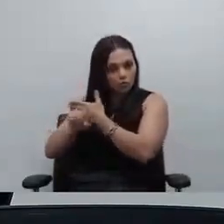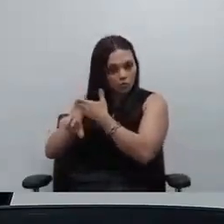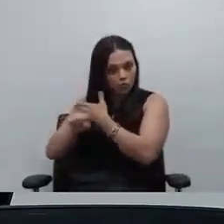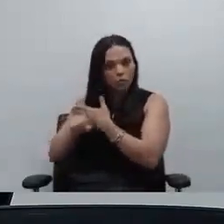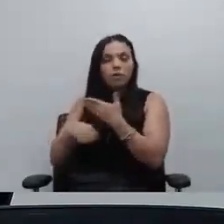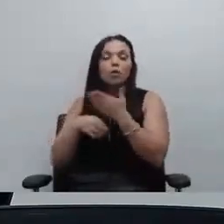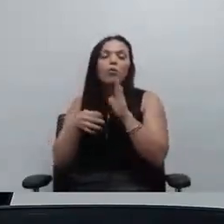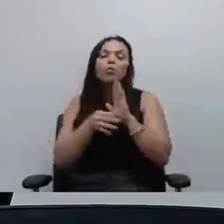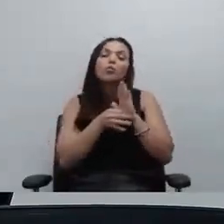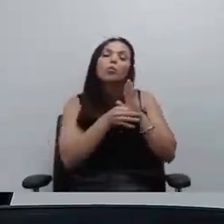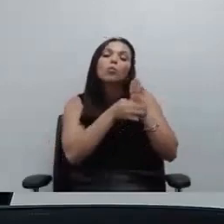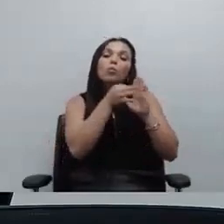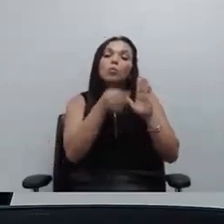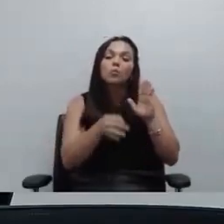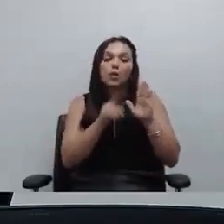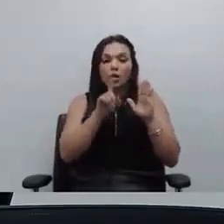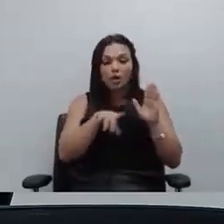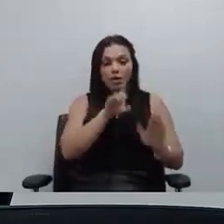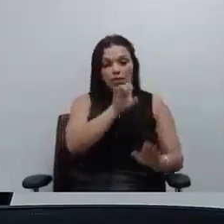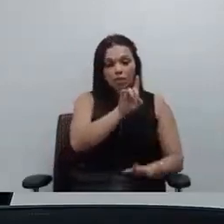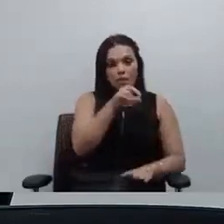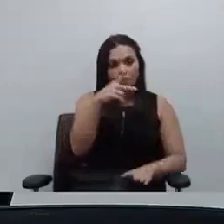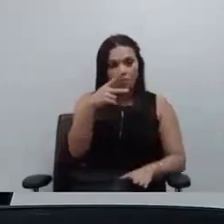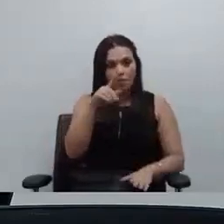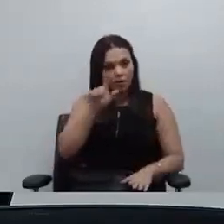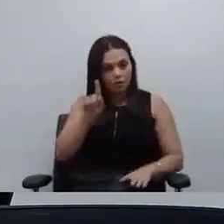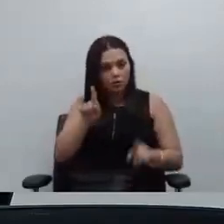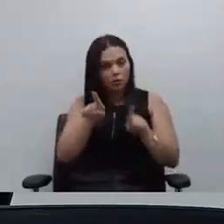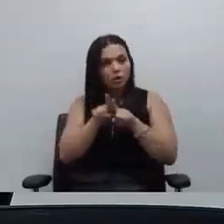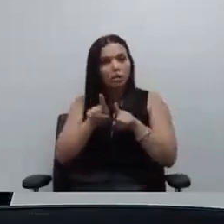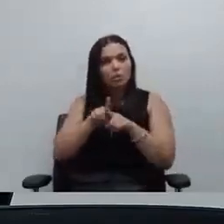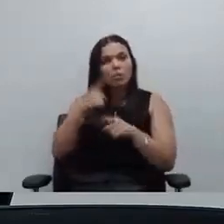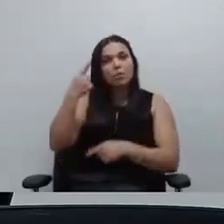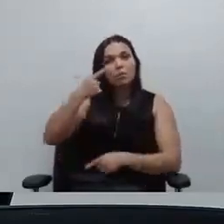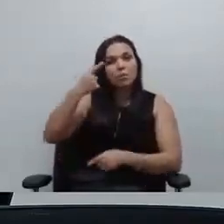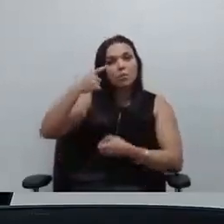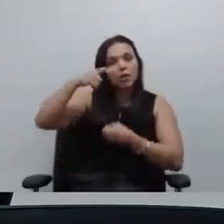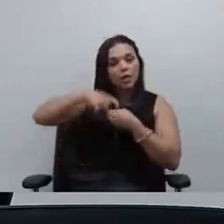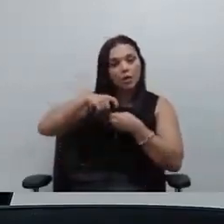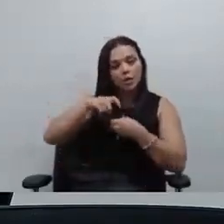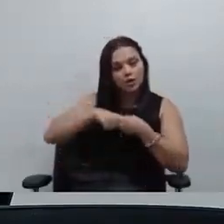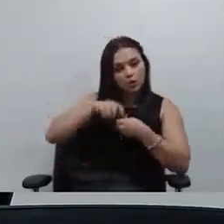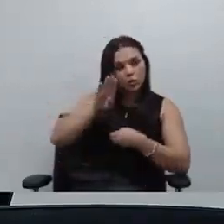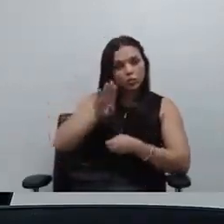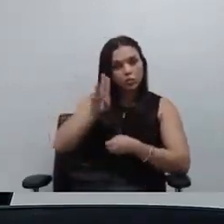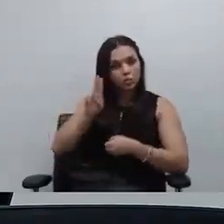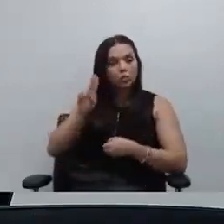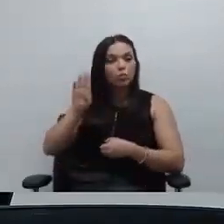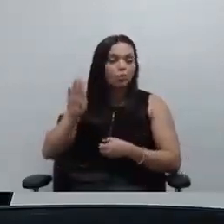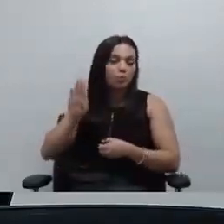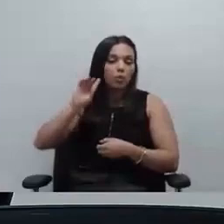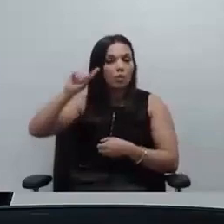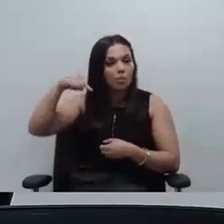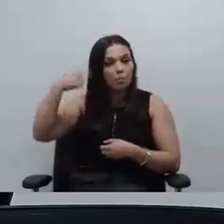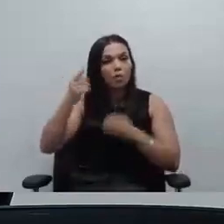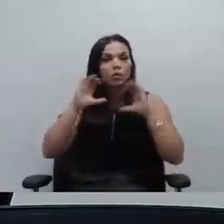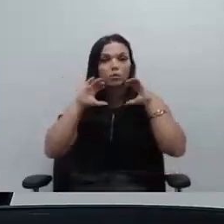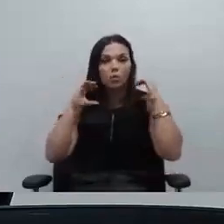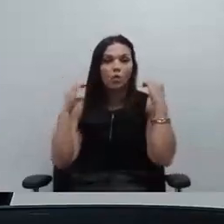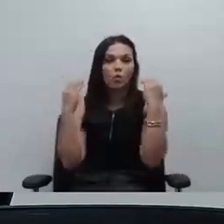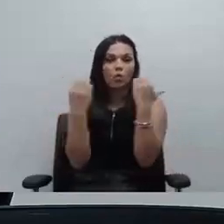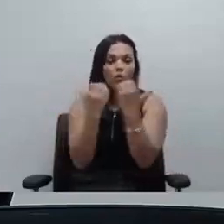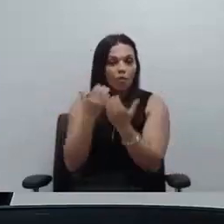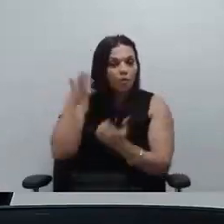como recomendação à Defensoria Geral e à primeira Subdefensoria para que no próximo ciclo de conferência possam levar em consideração